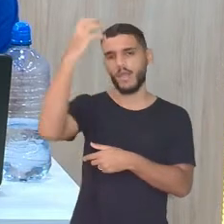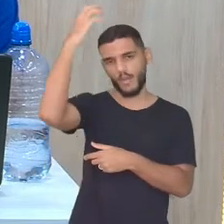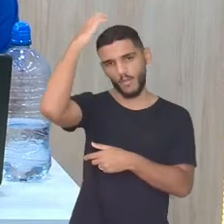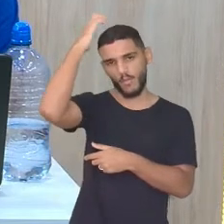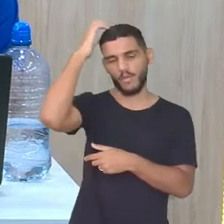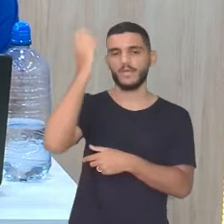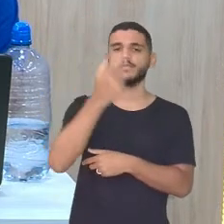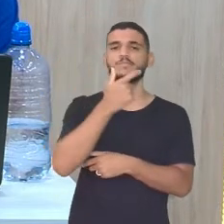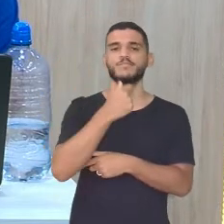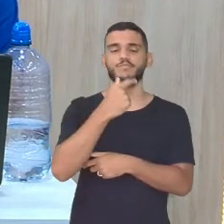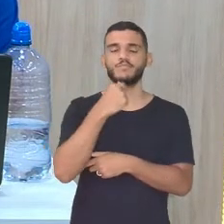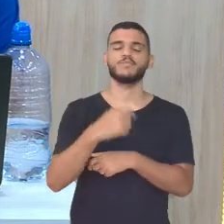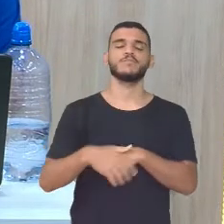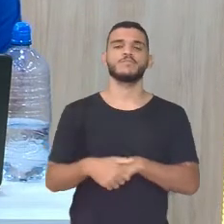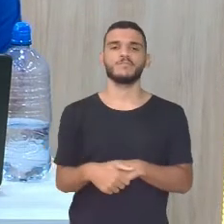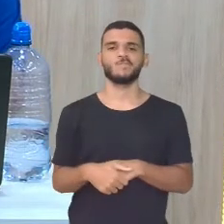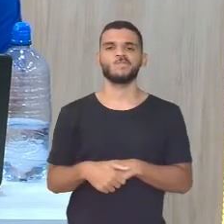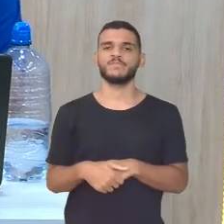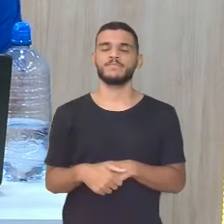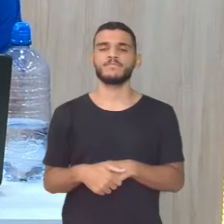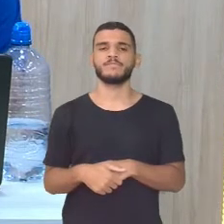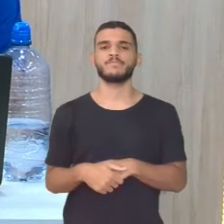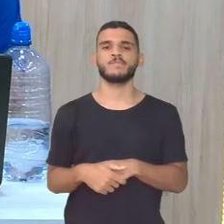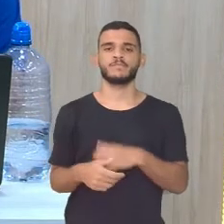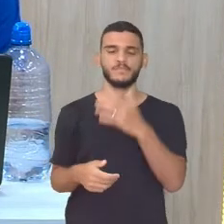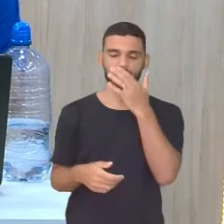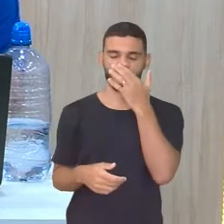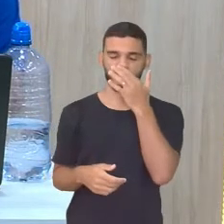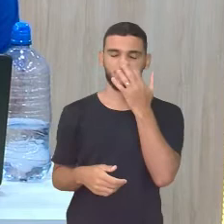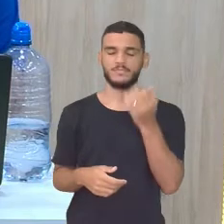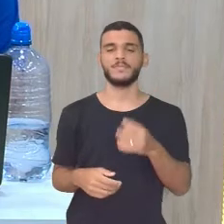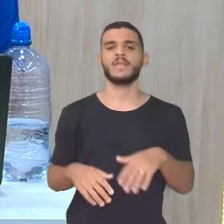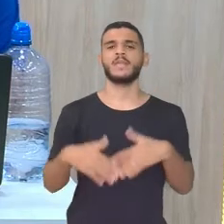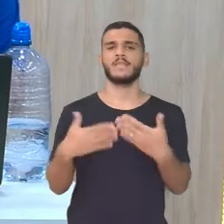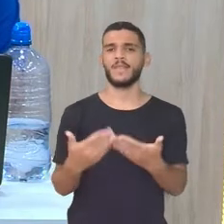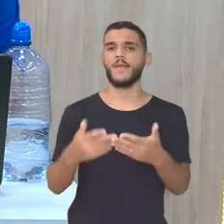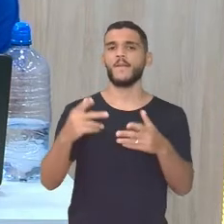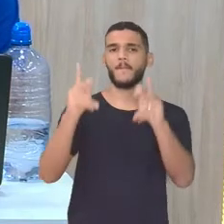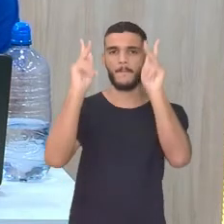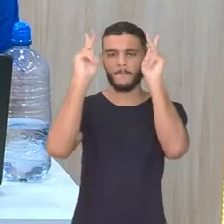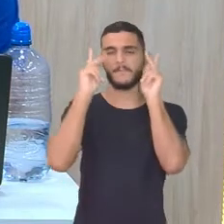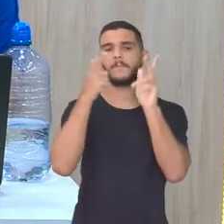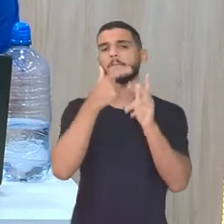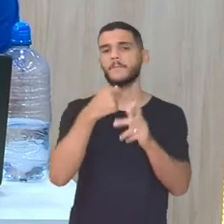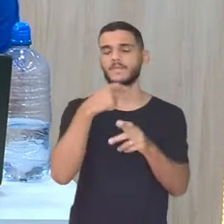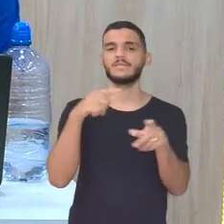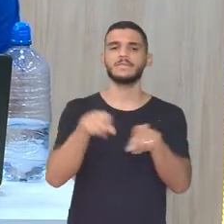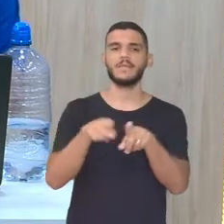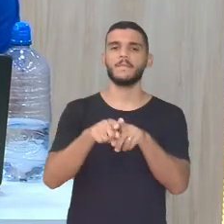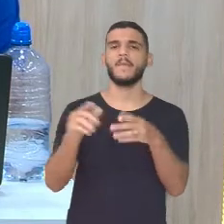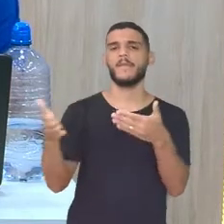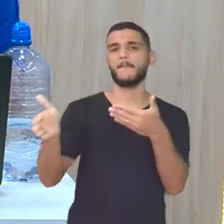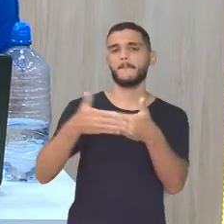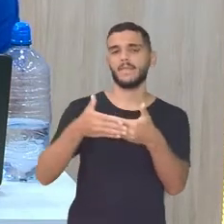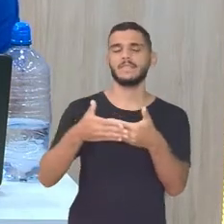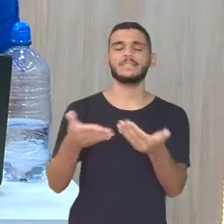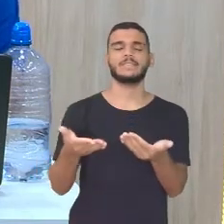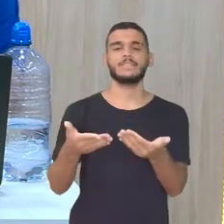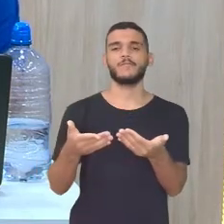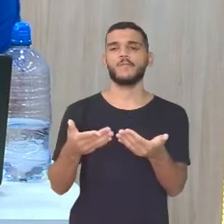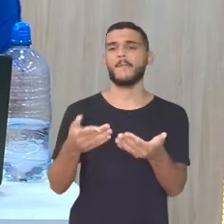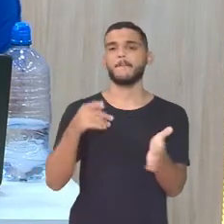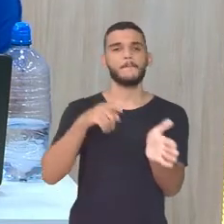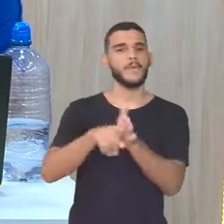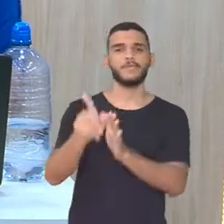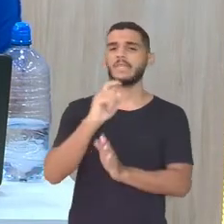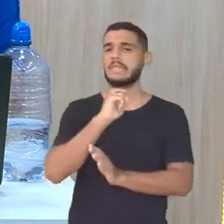madrinha em algum momento. E o príncipe que decide se trancar na mesma situação em que a princesa, também sem consultar nenhuma outra